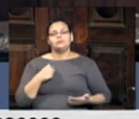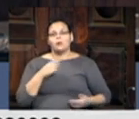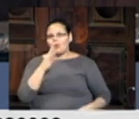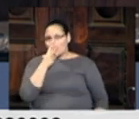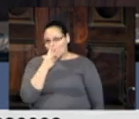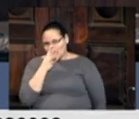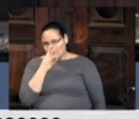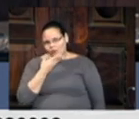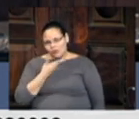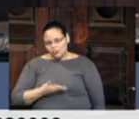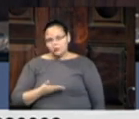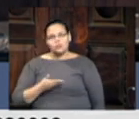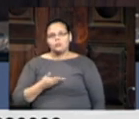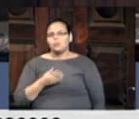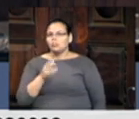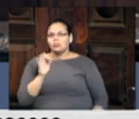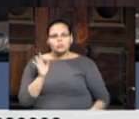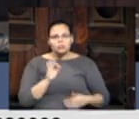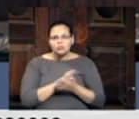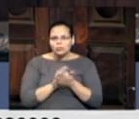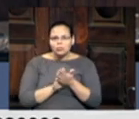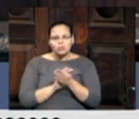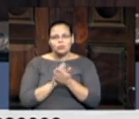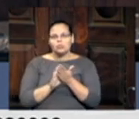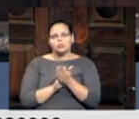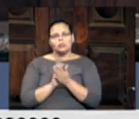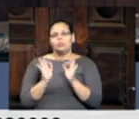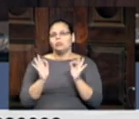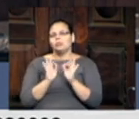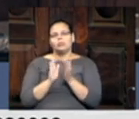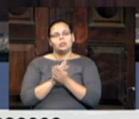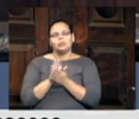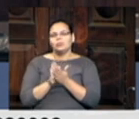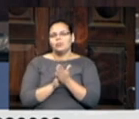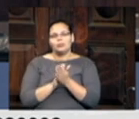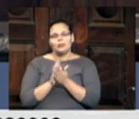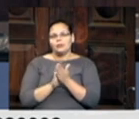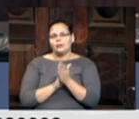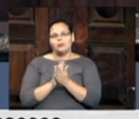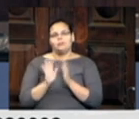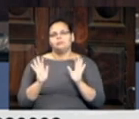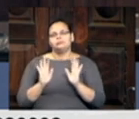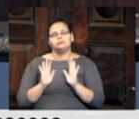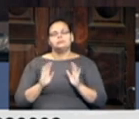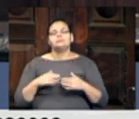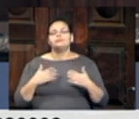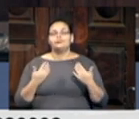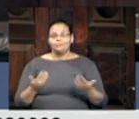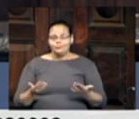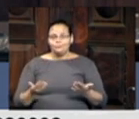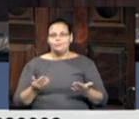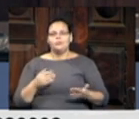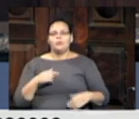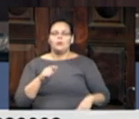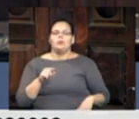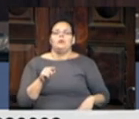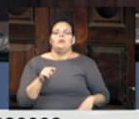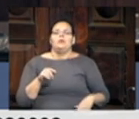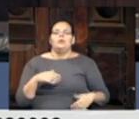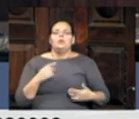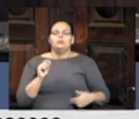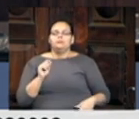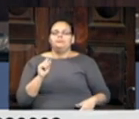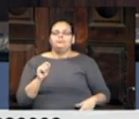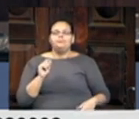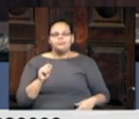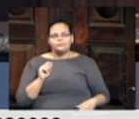Pasmem, senhores, nenhuma autuação foi feita pela fiscalização. Ora, ao passo de